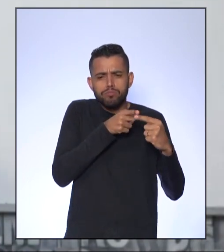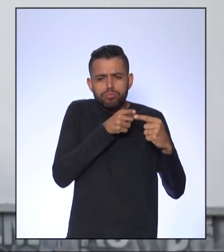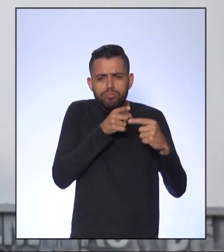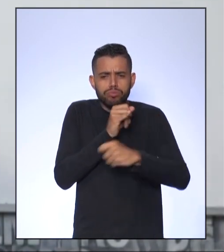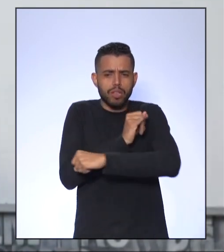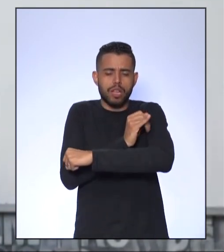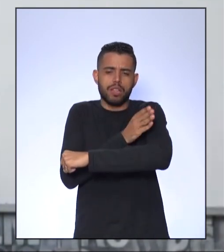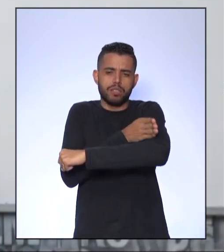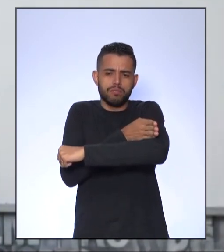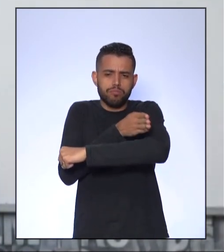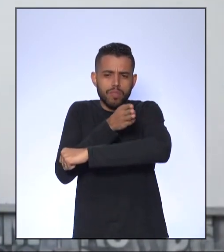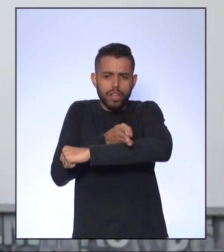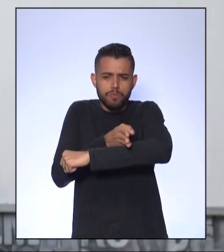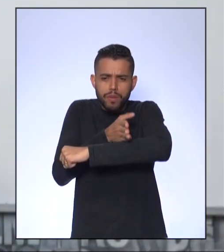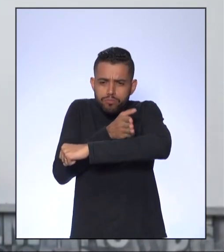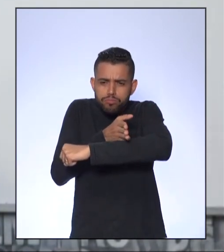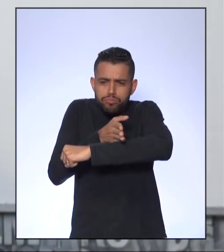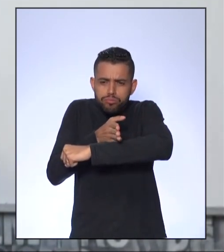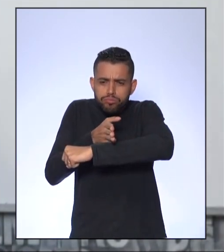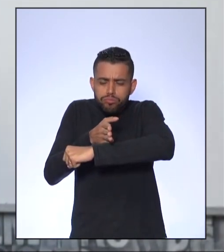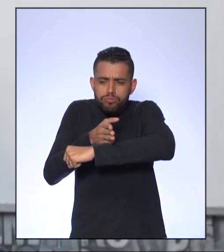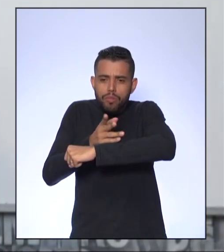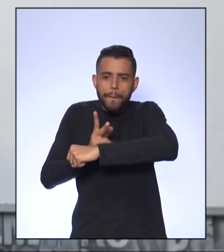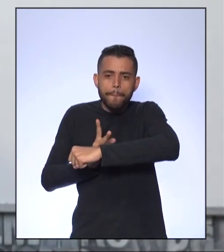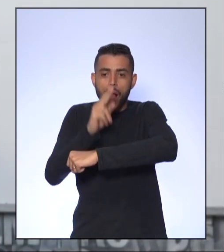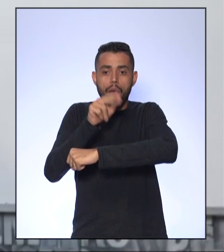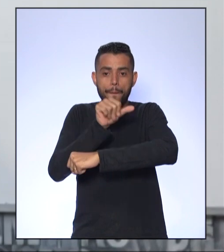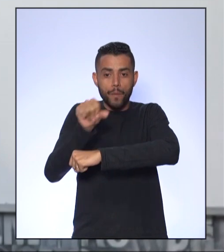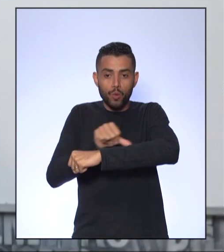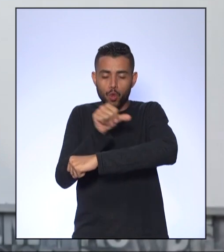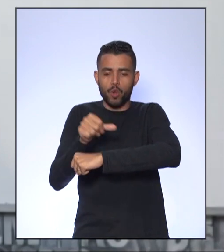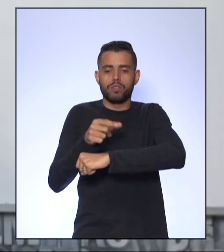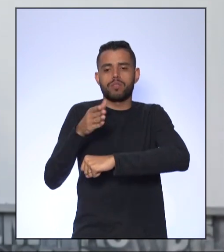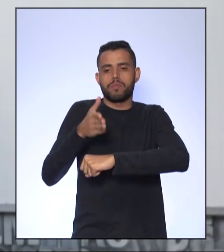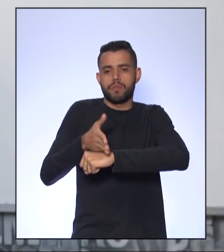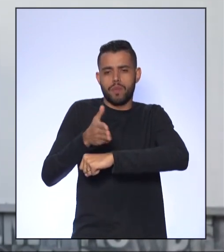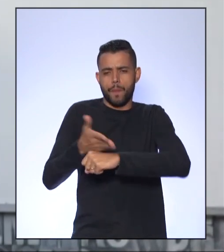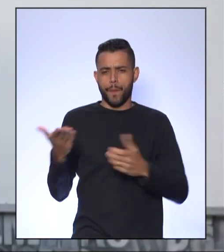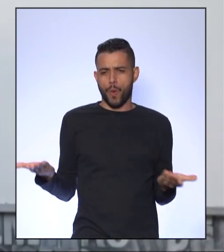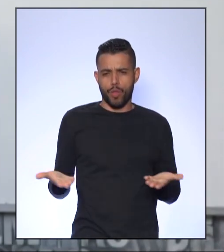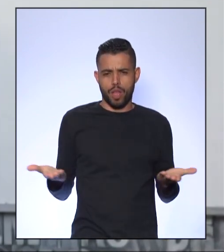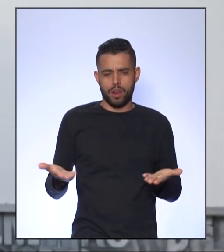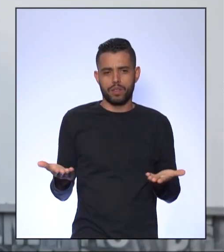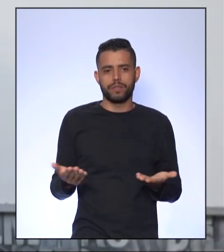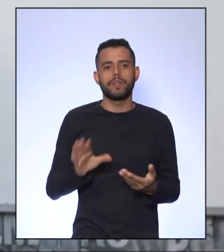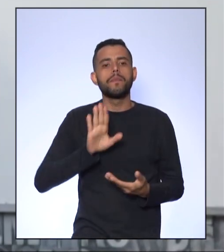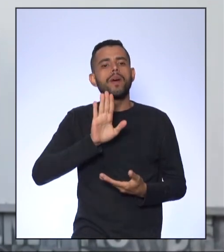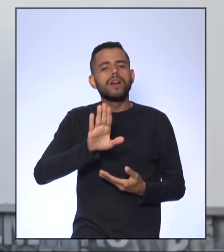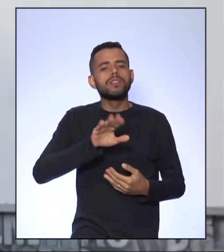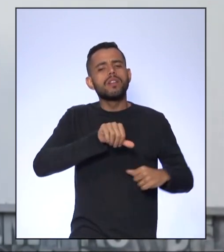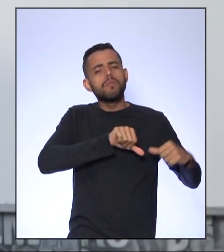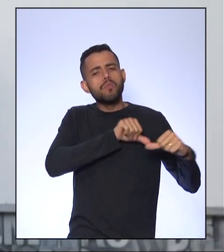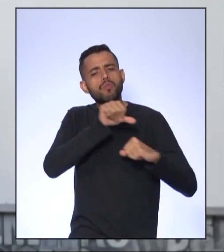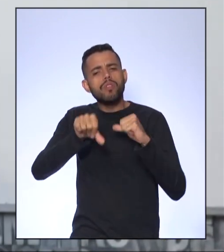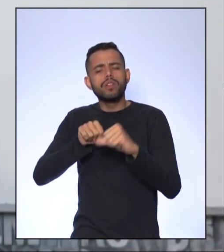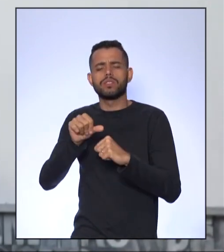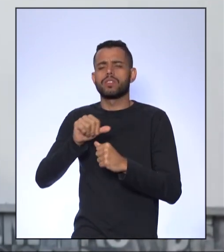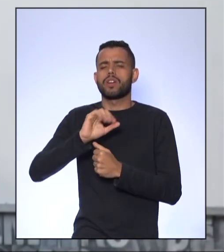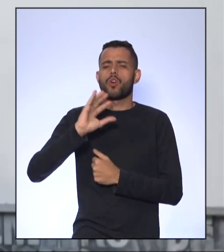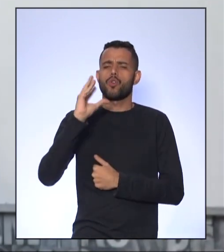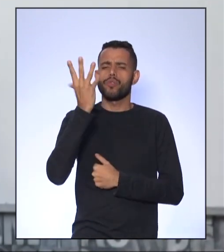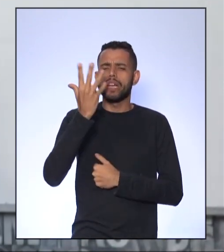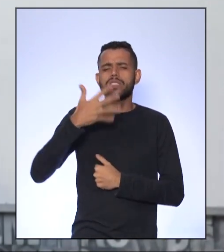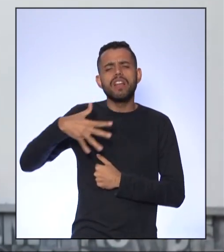Idade Média e entrando na Idade Moderna. Mas esta transição, ela acontece em vários